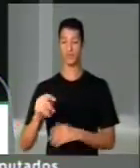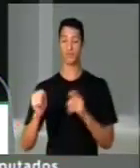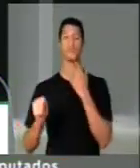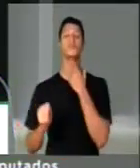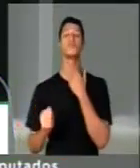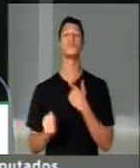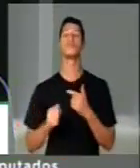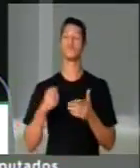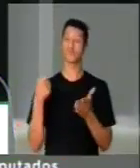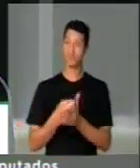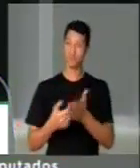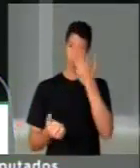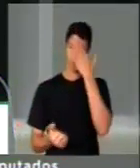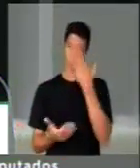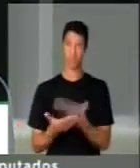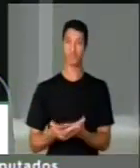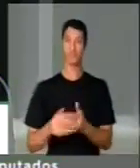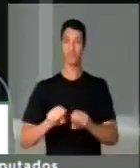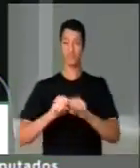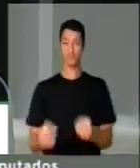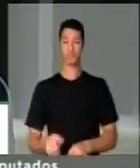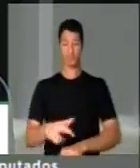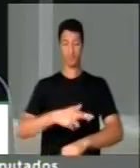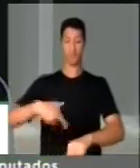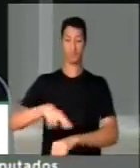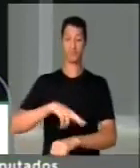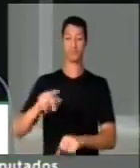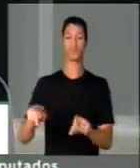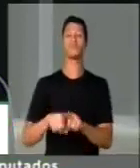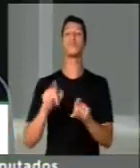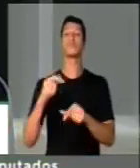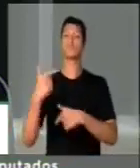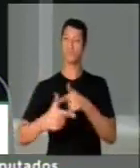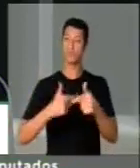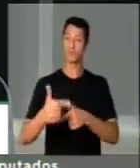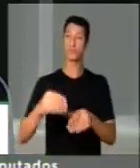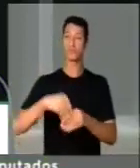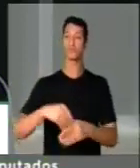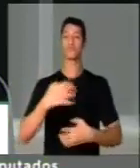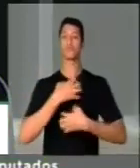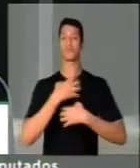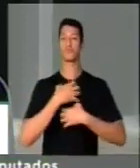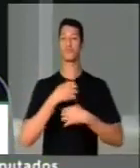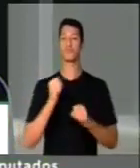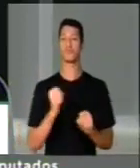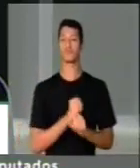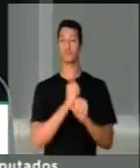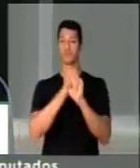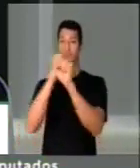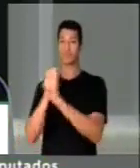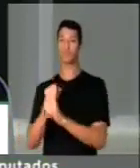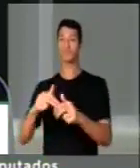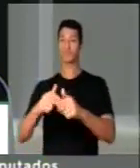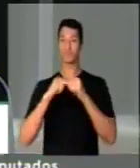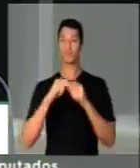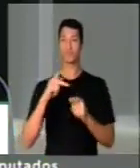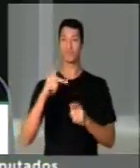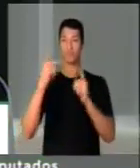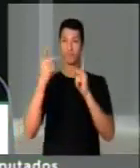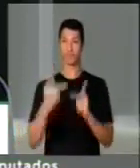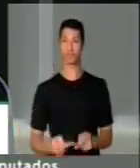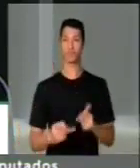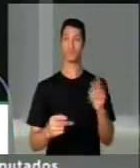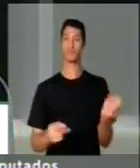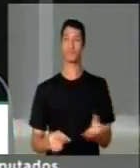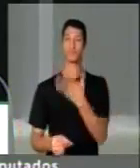preferem apostar na quebra de uma região do que atuar num sentido de construir, através de um